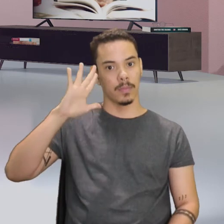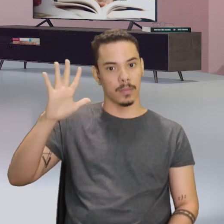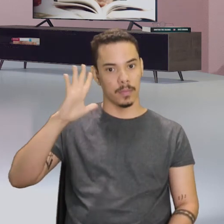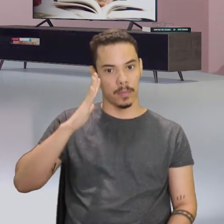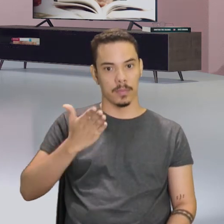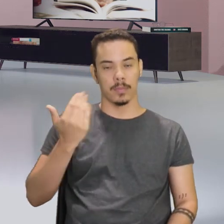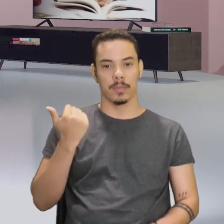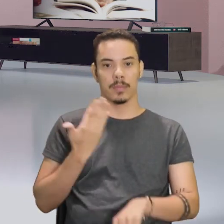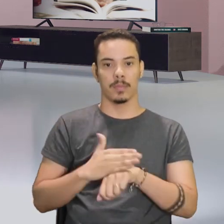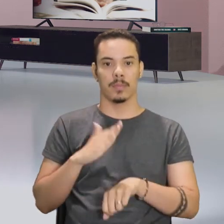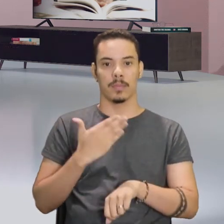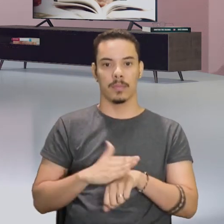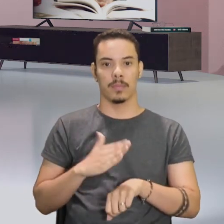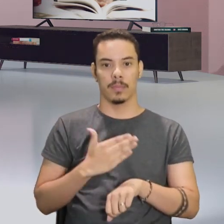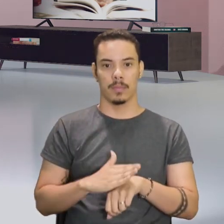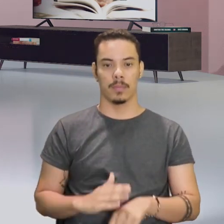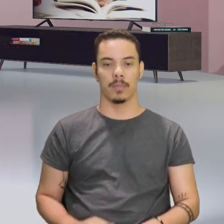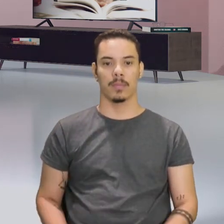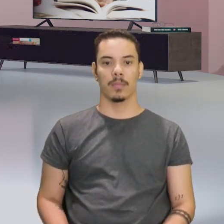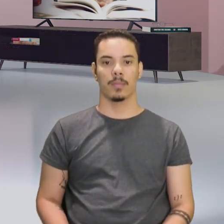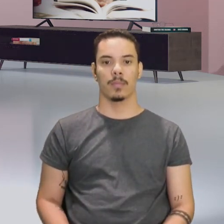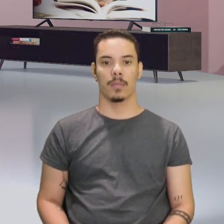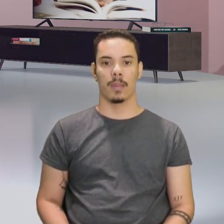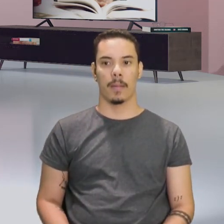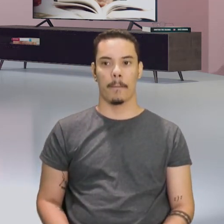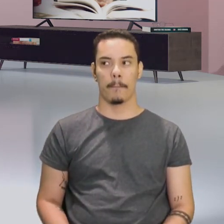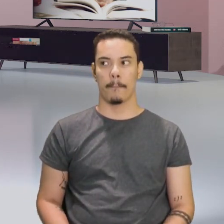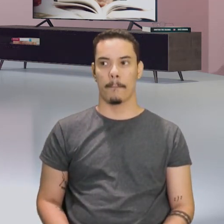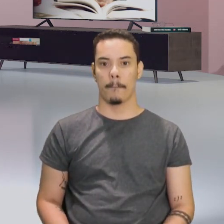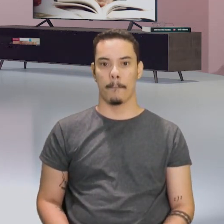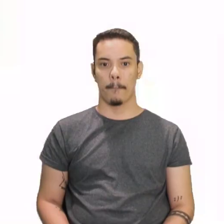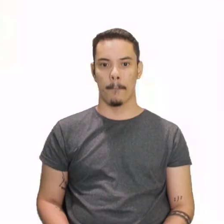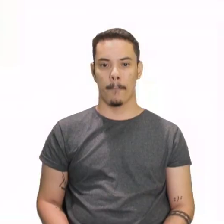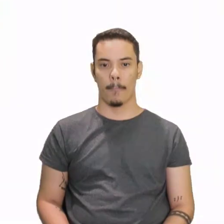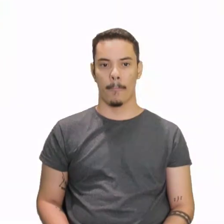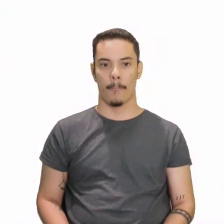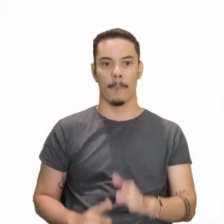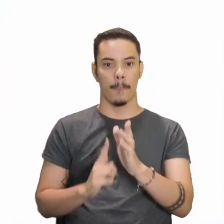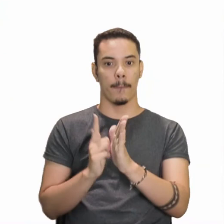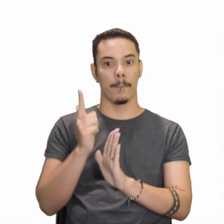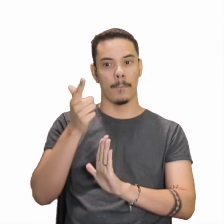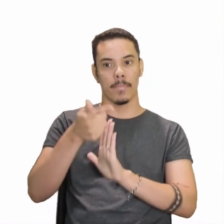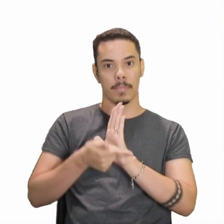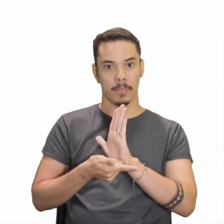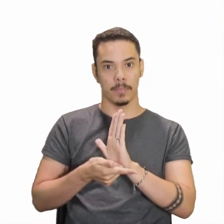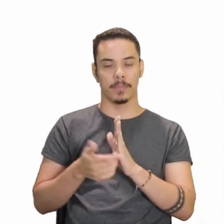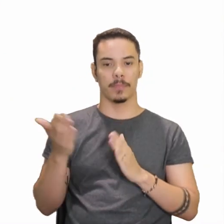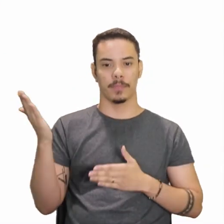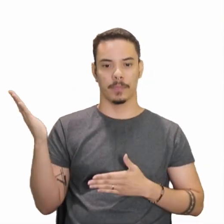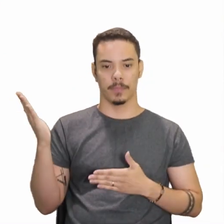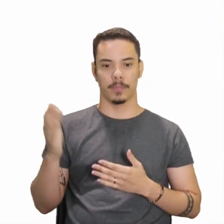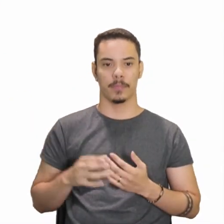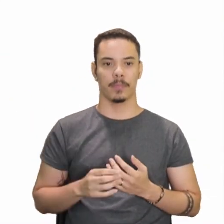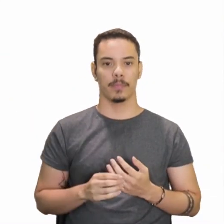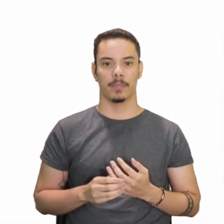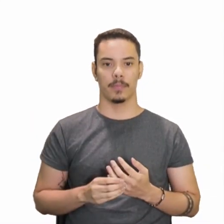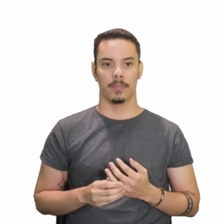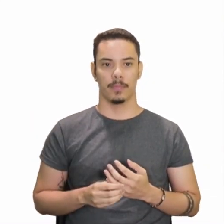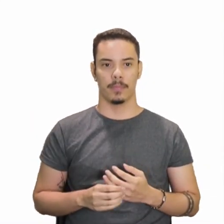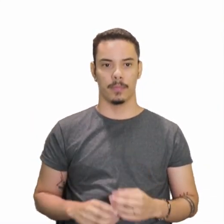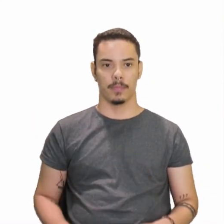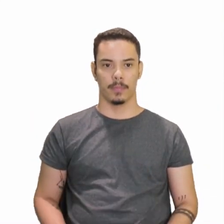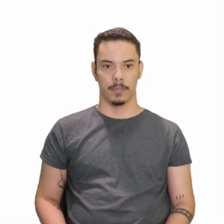e nós vamos lá para a prática, certo? Chegou a hora do seu trabalhando gênero. Vamos lá, hora